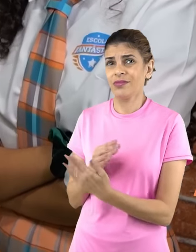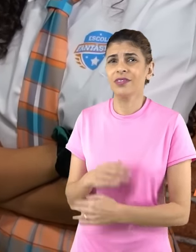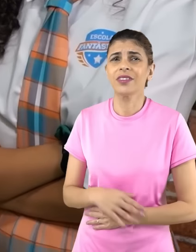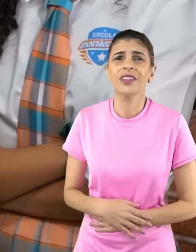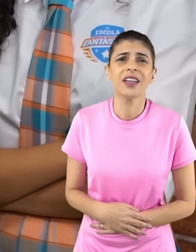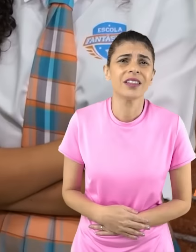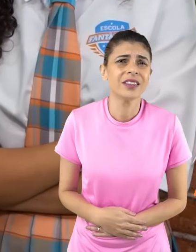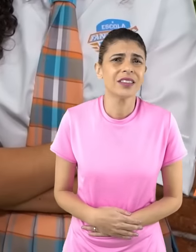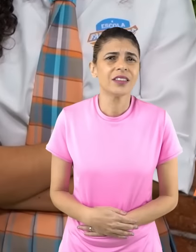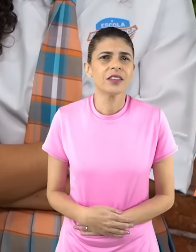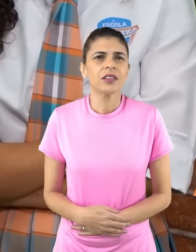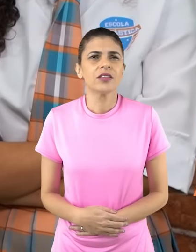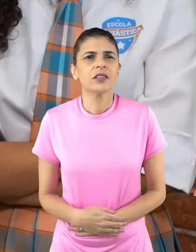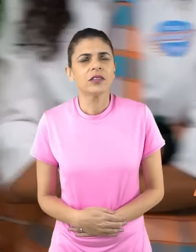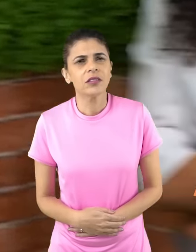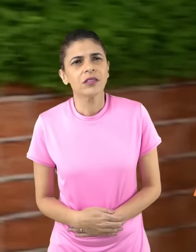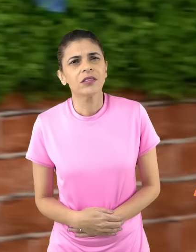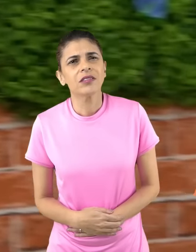Ai, ai